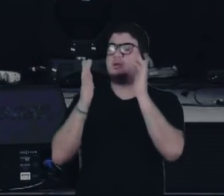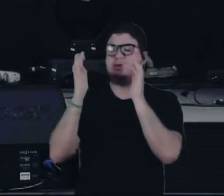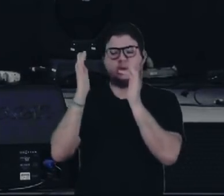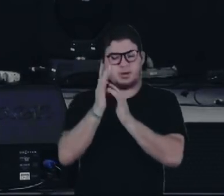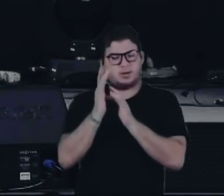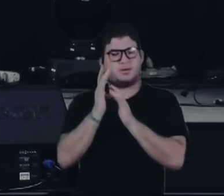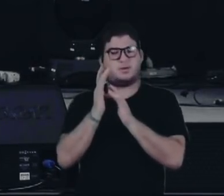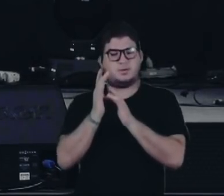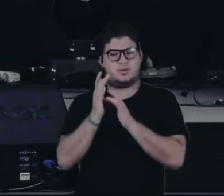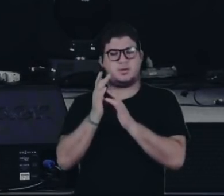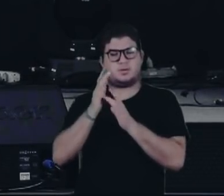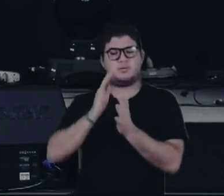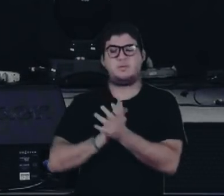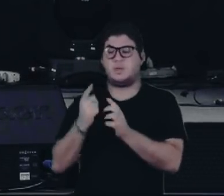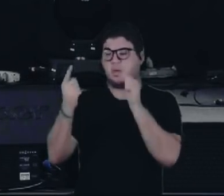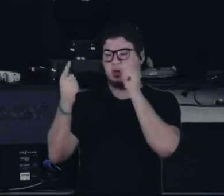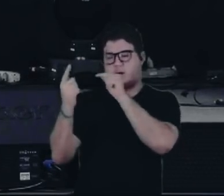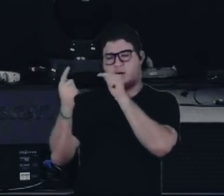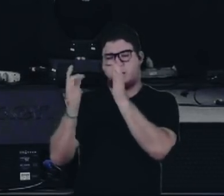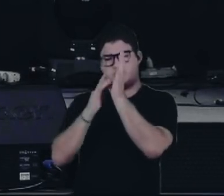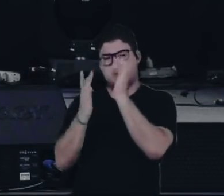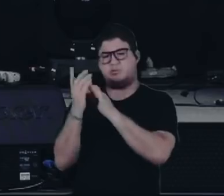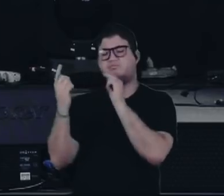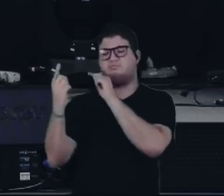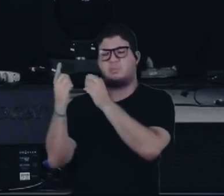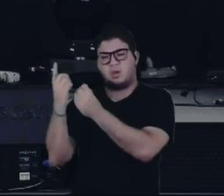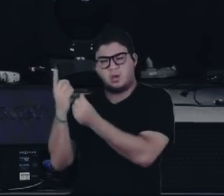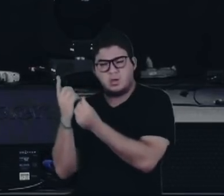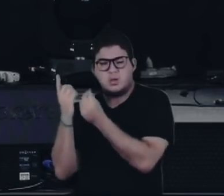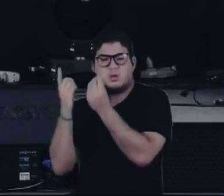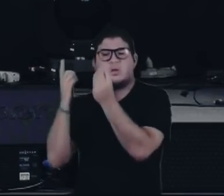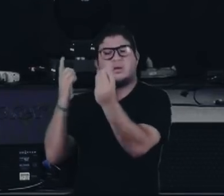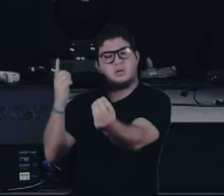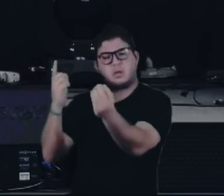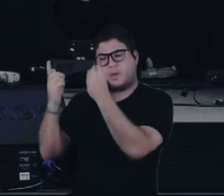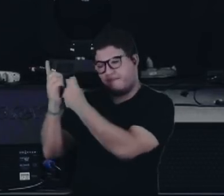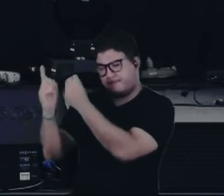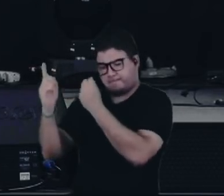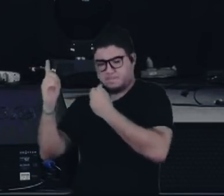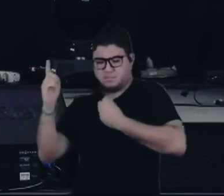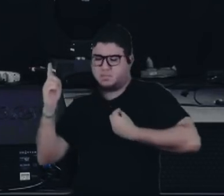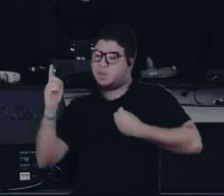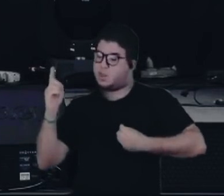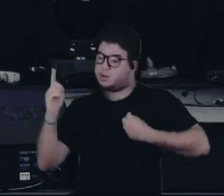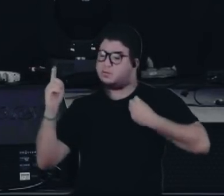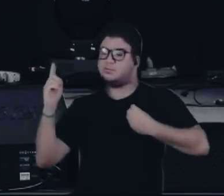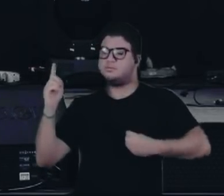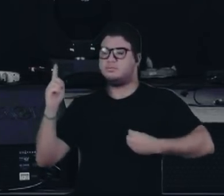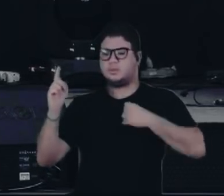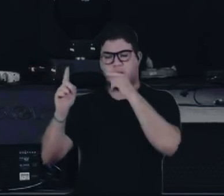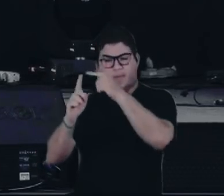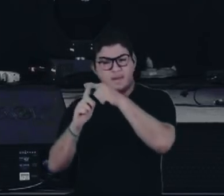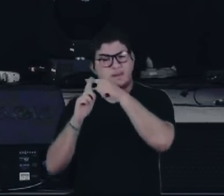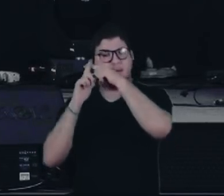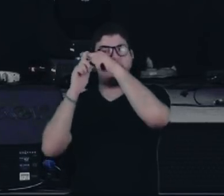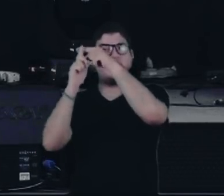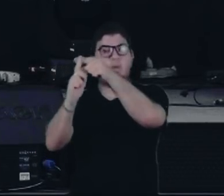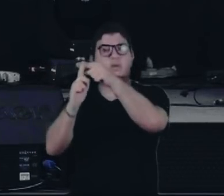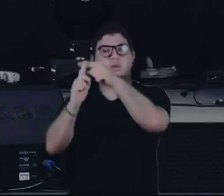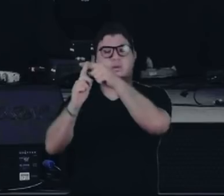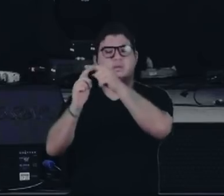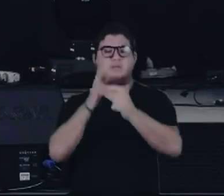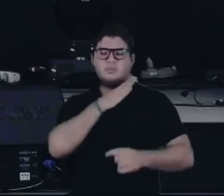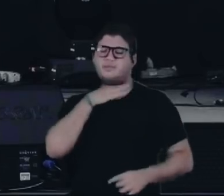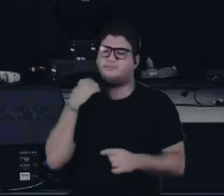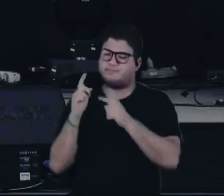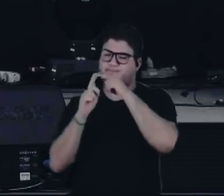Jesus. Porque ele literalmente se doou por mim, por você. Ele literalmente se entregou por nós.